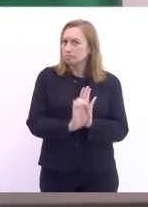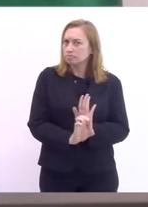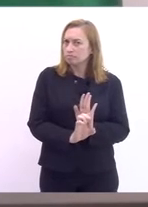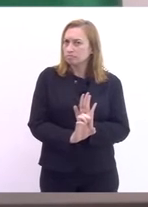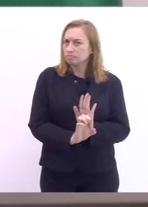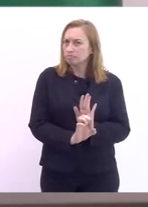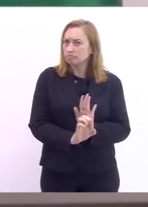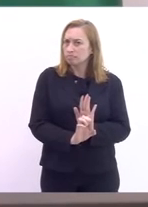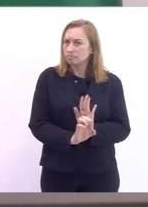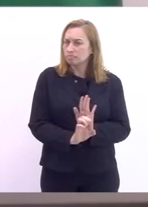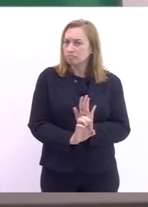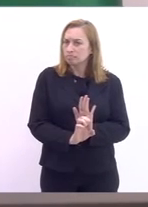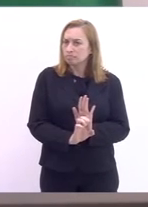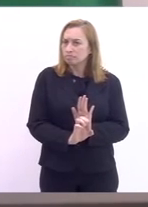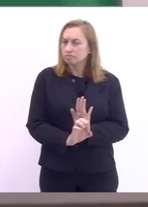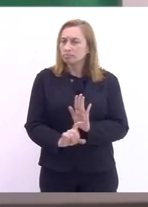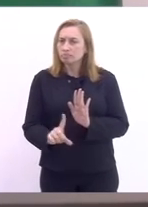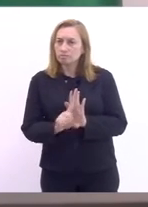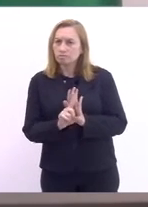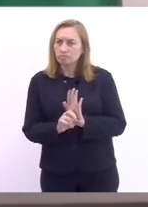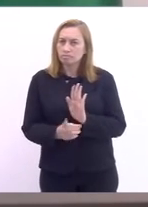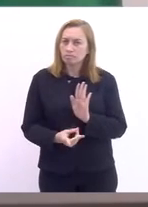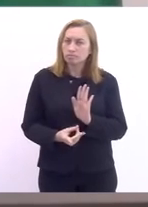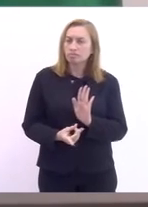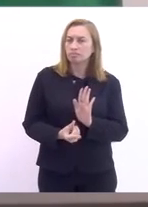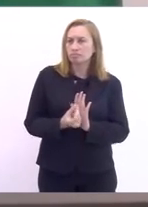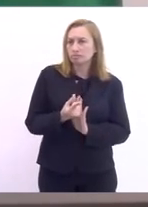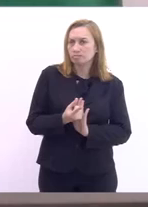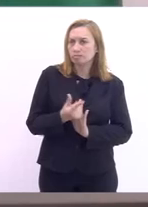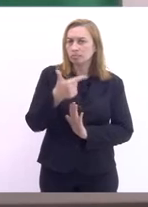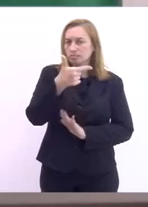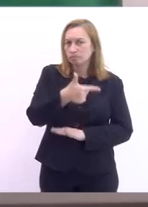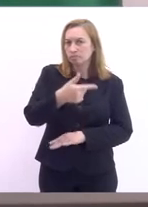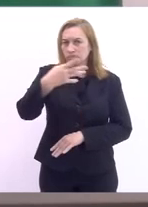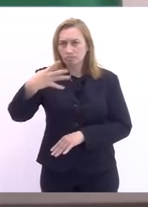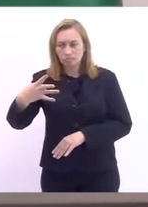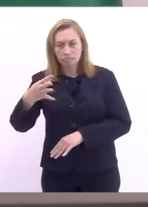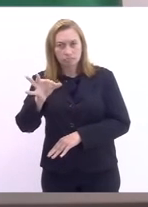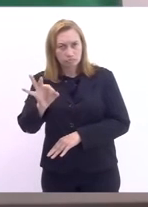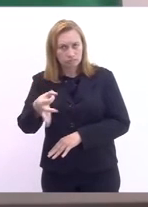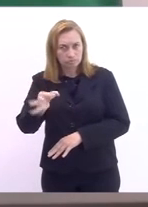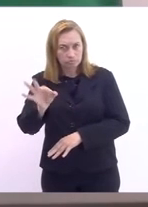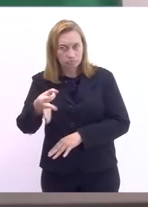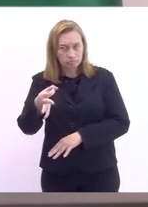que joga para a LDO de 24, propositadamente,